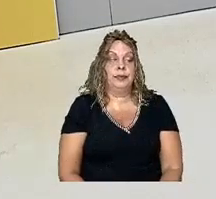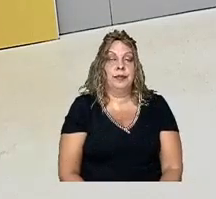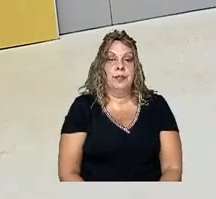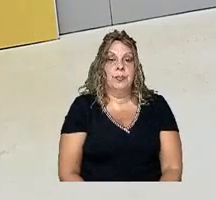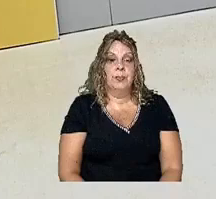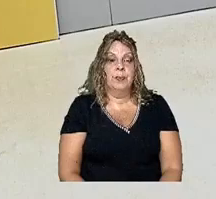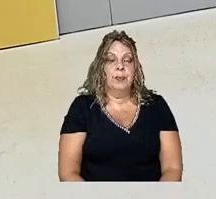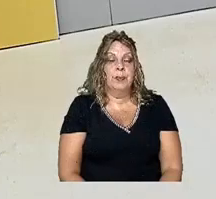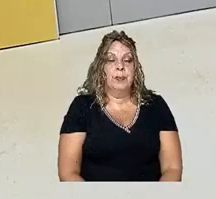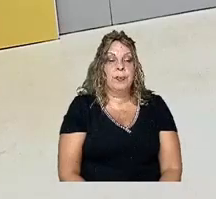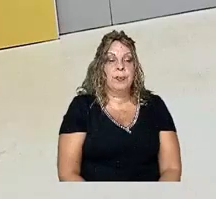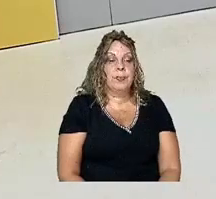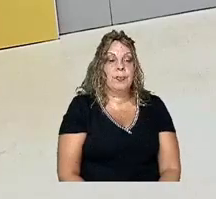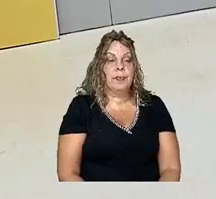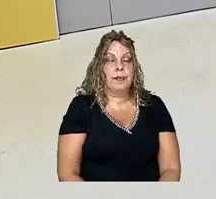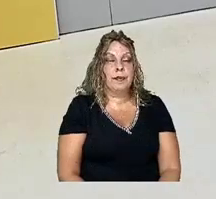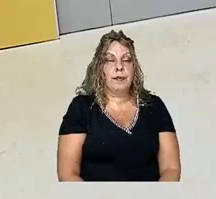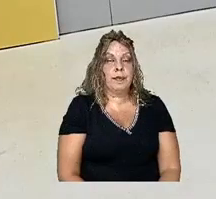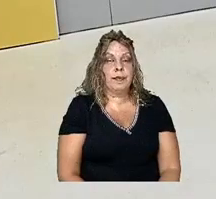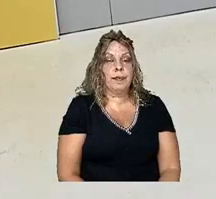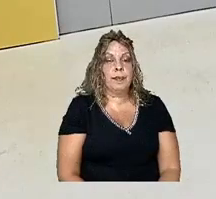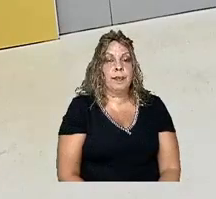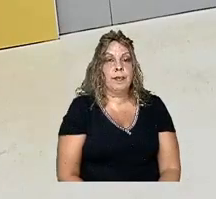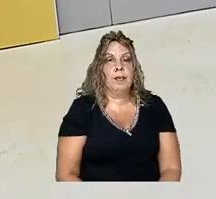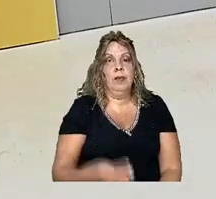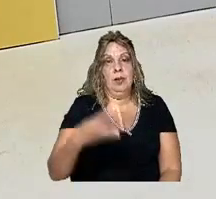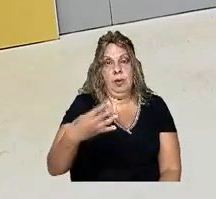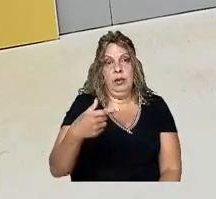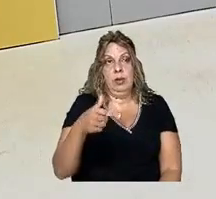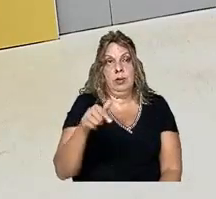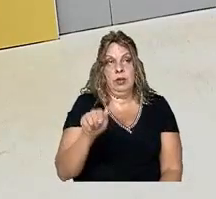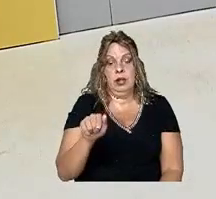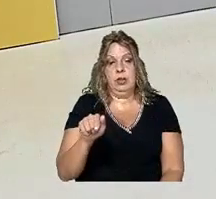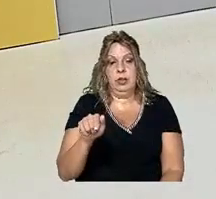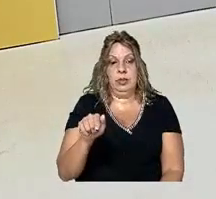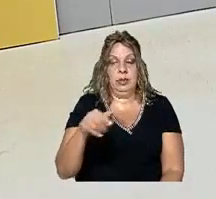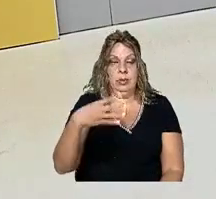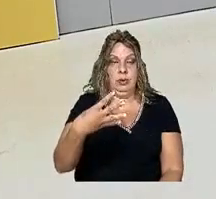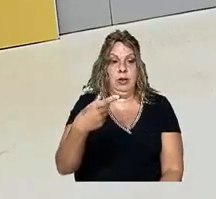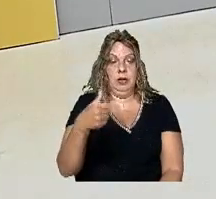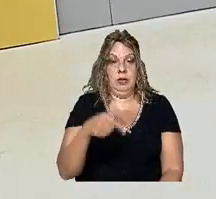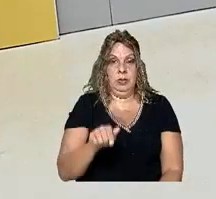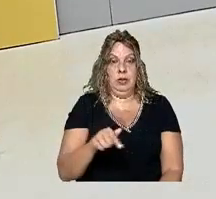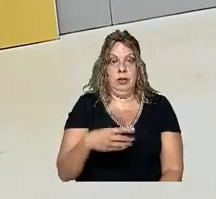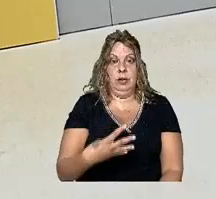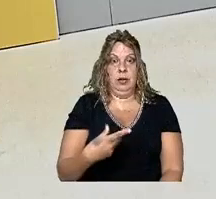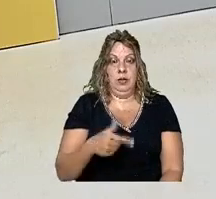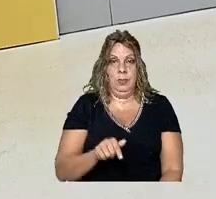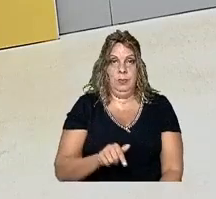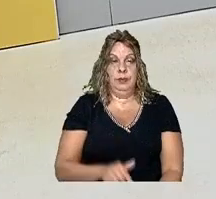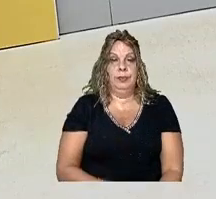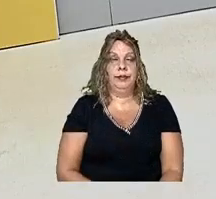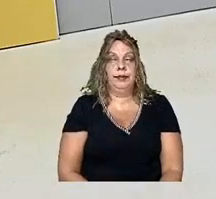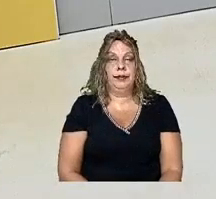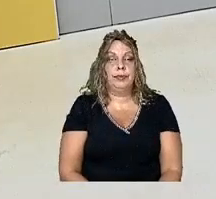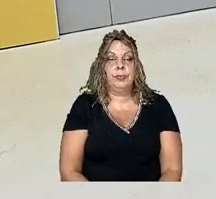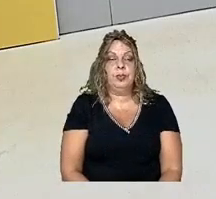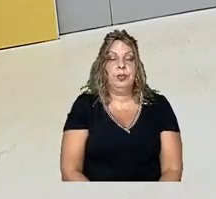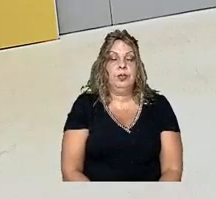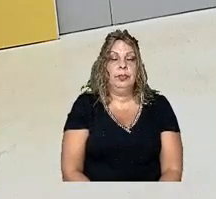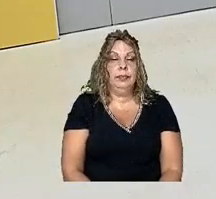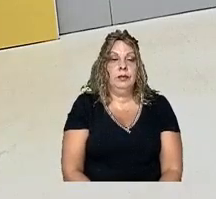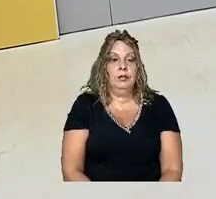41, saiu, saiu, e 47, 47, tchim, tchim, bugiu, parabenizando aqui o